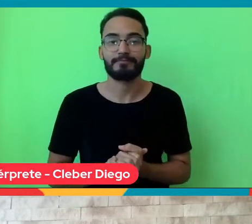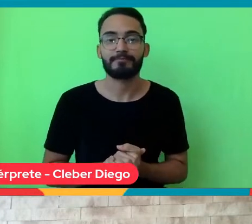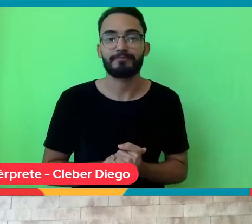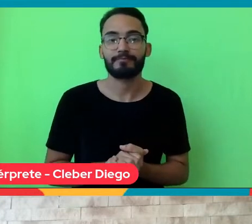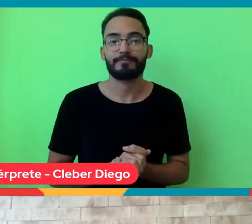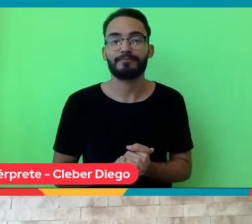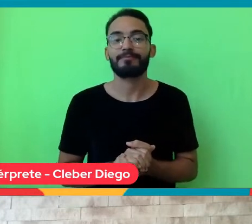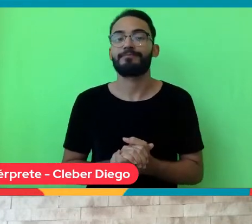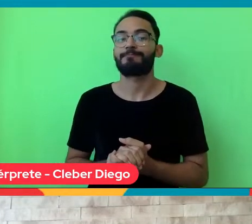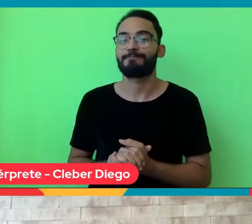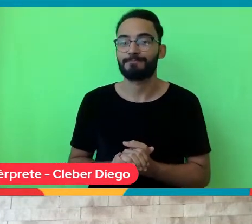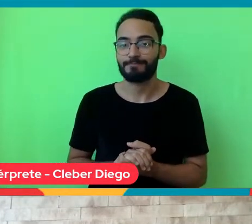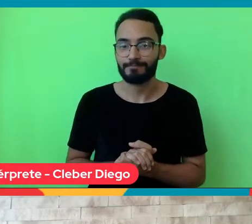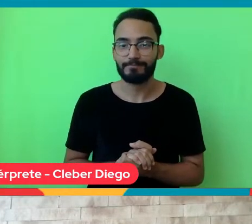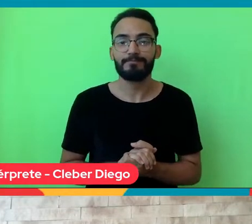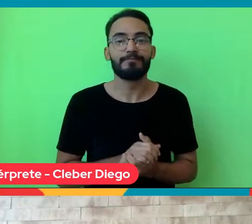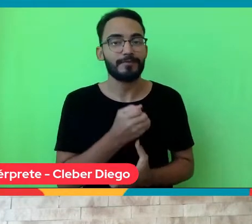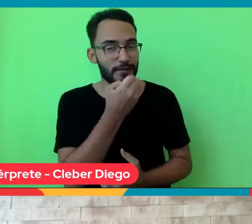Bacana.